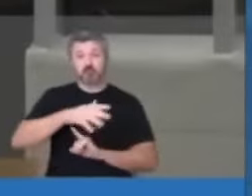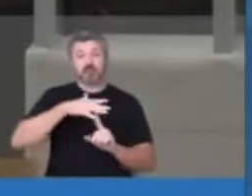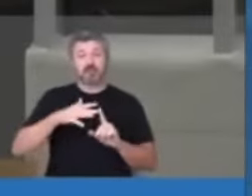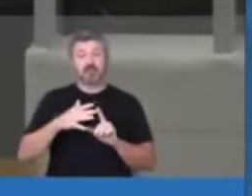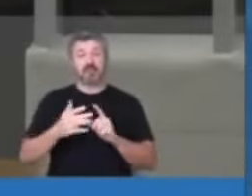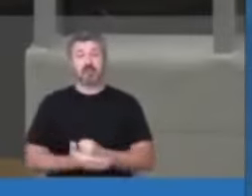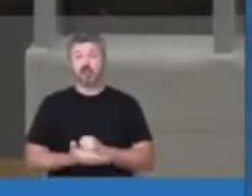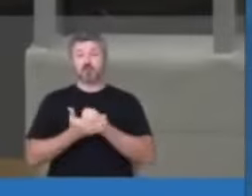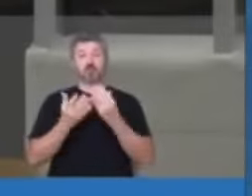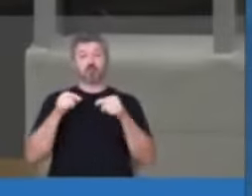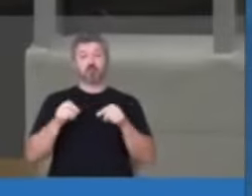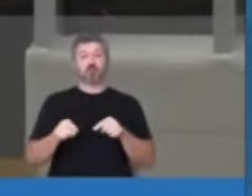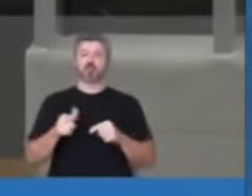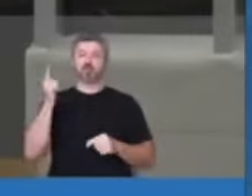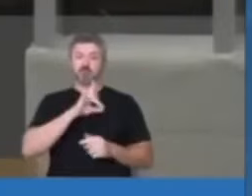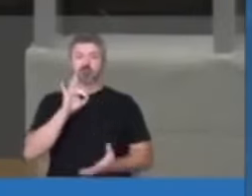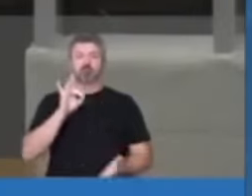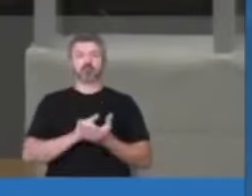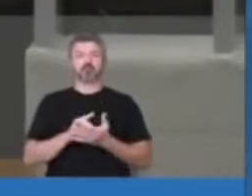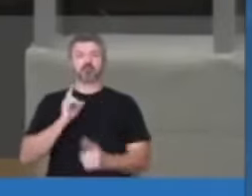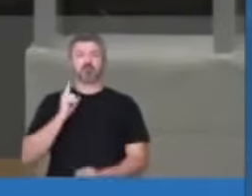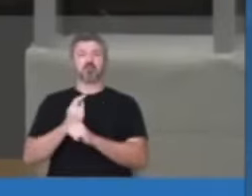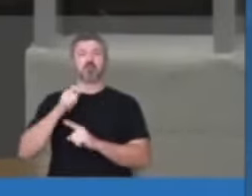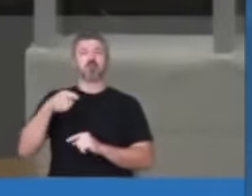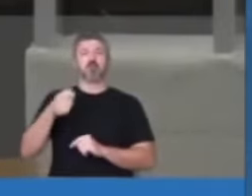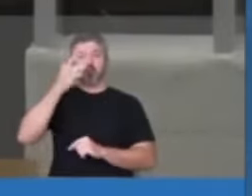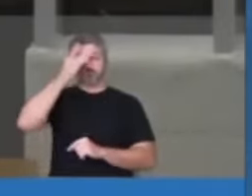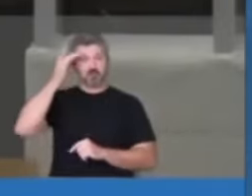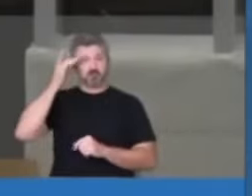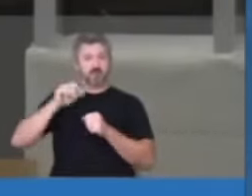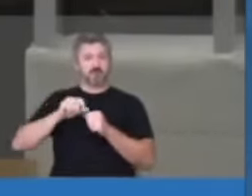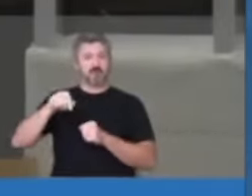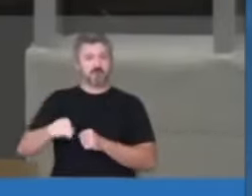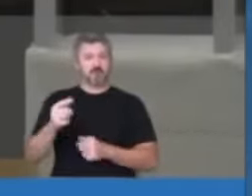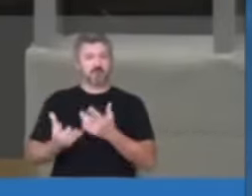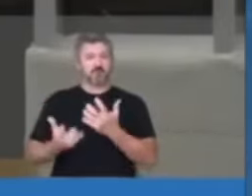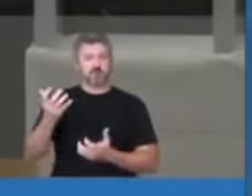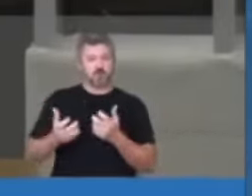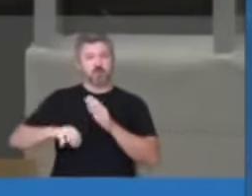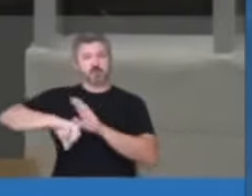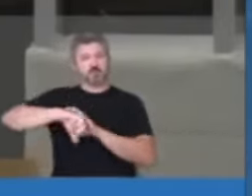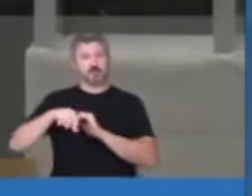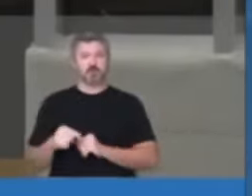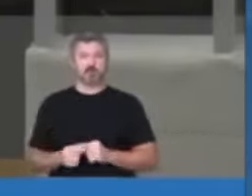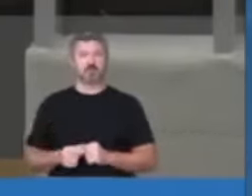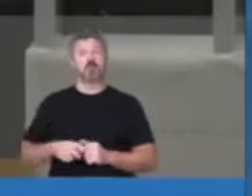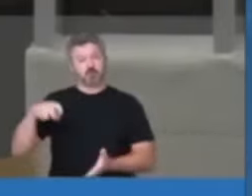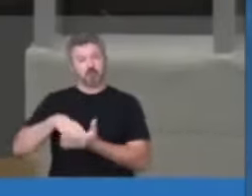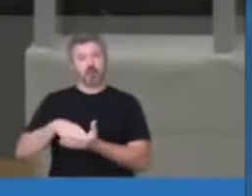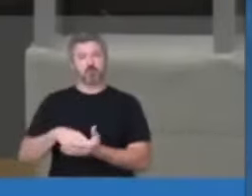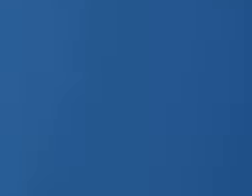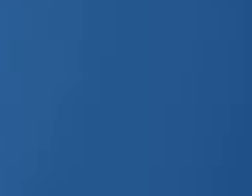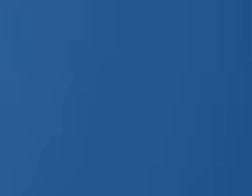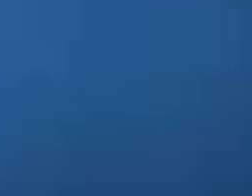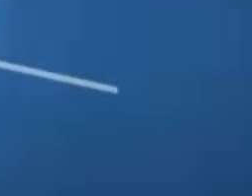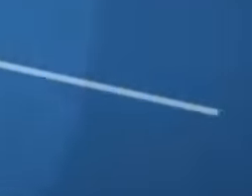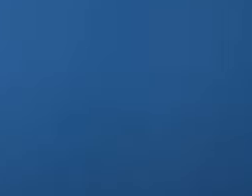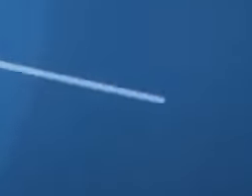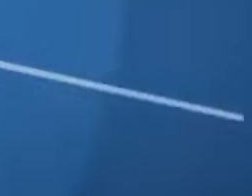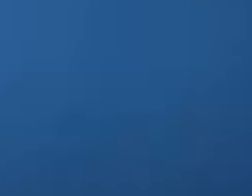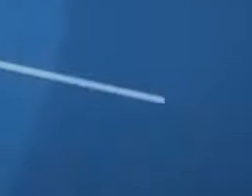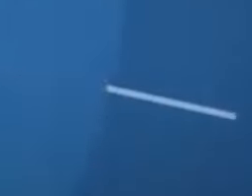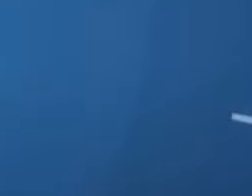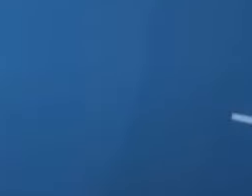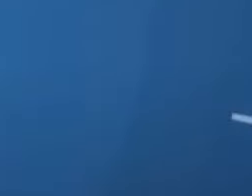ajudar nesse processo para que realmente chegue aos que estão aplicando fazendo esse crime para que seja punido e a gente possa sustentar o meio